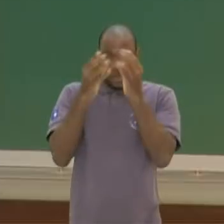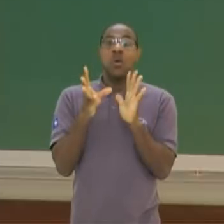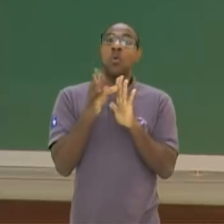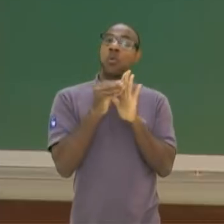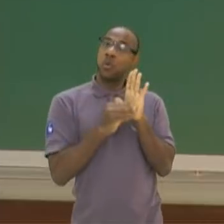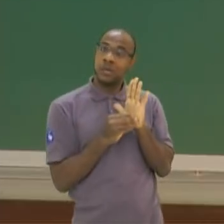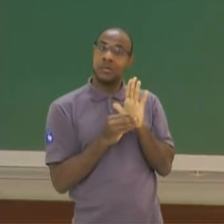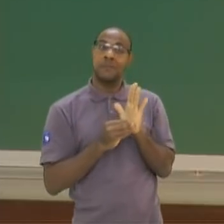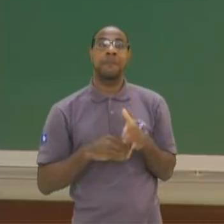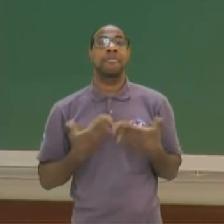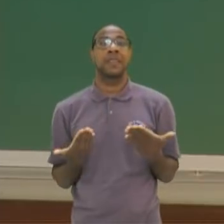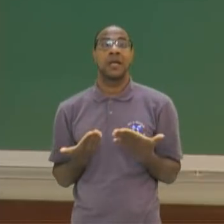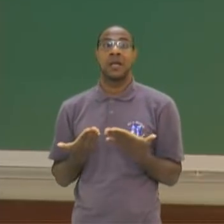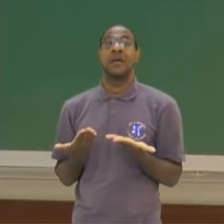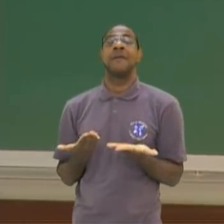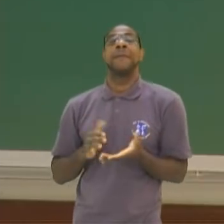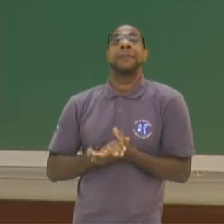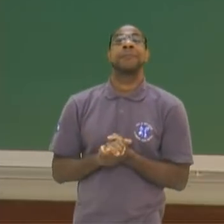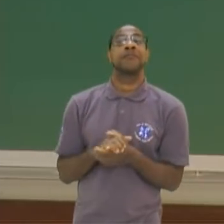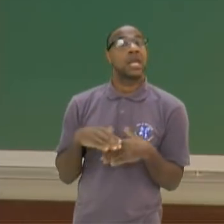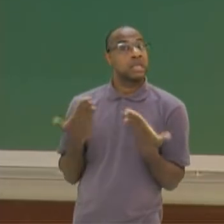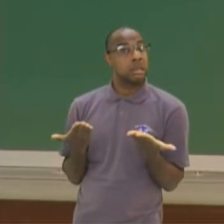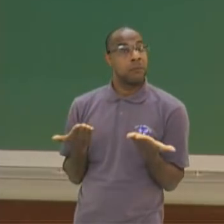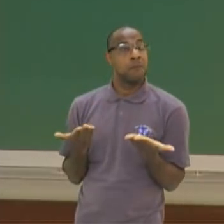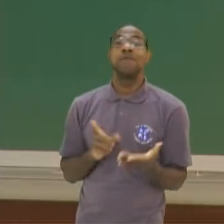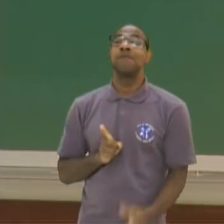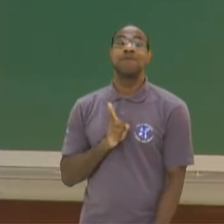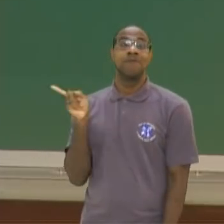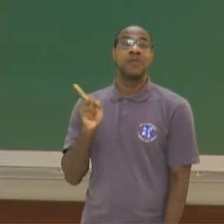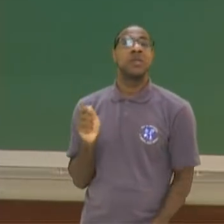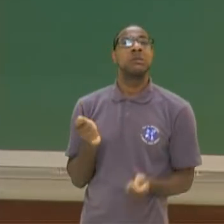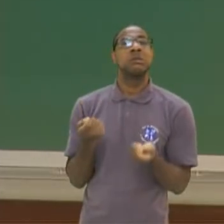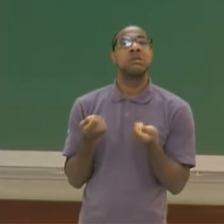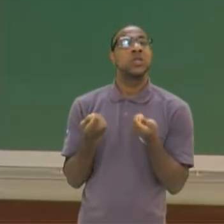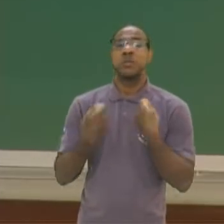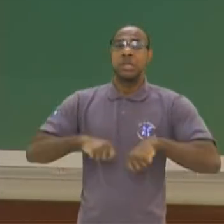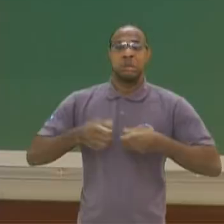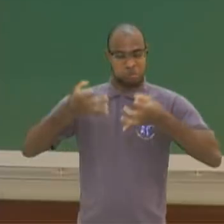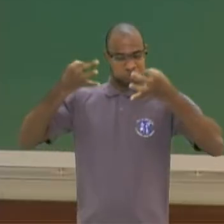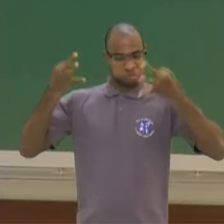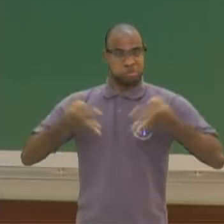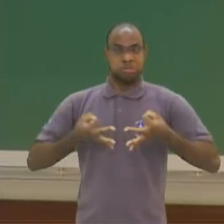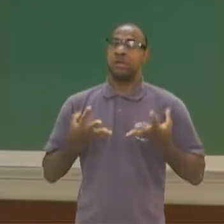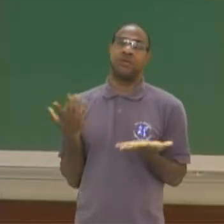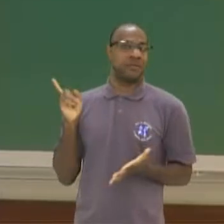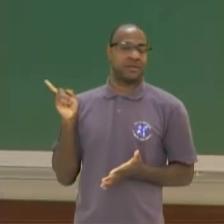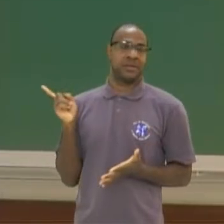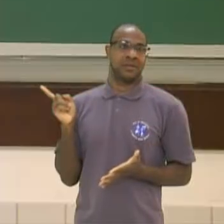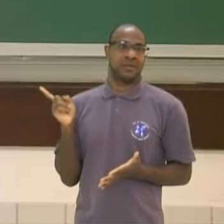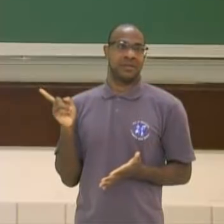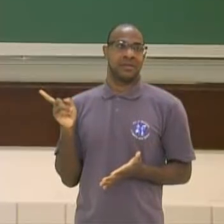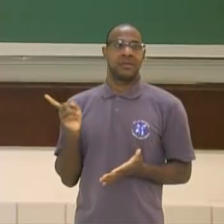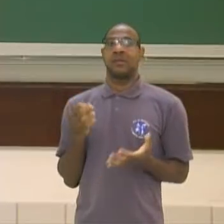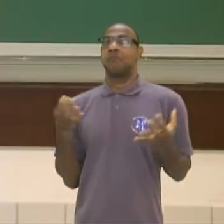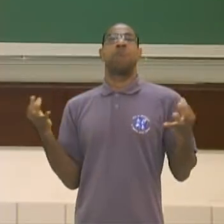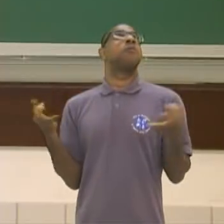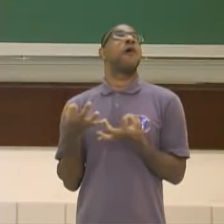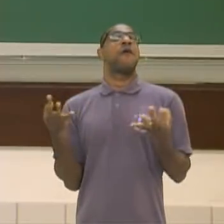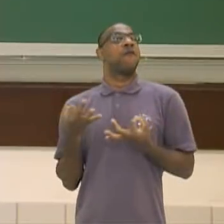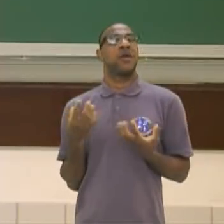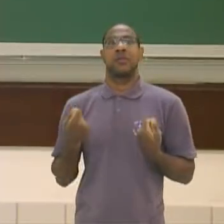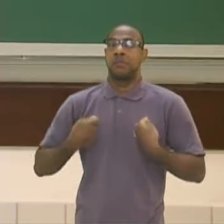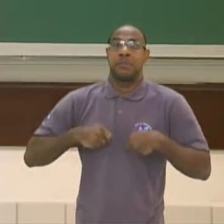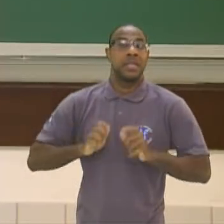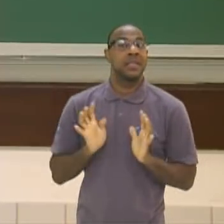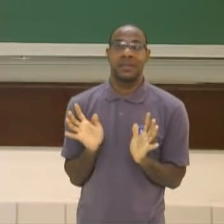diferente. Então uma dica que eu vou dar para vocês fazerem o desenho. Não precisa ser exatamente igual essa imagem que eu